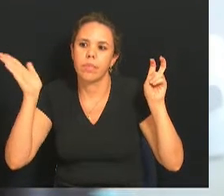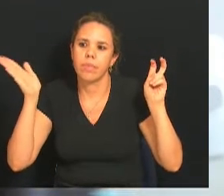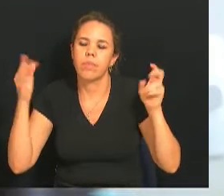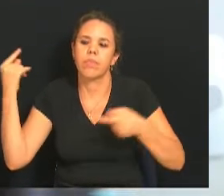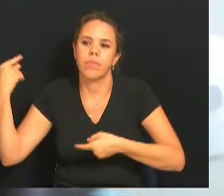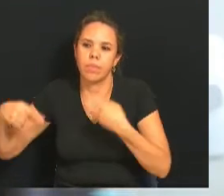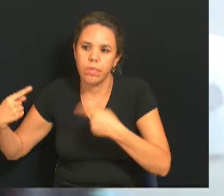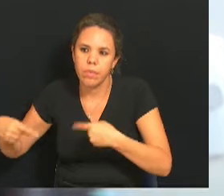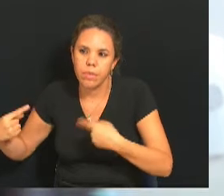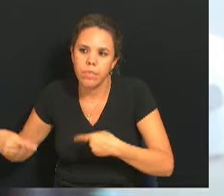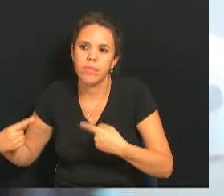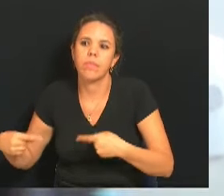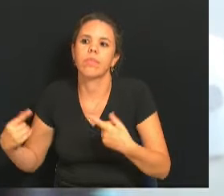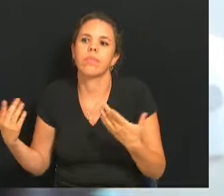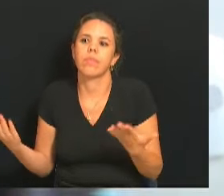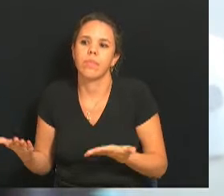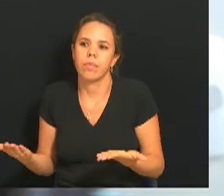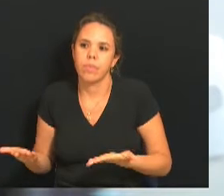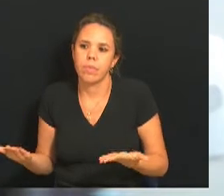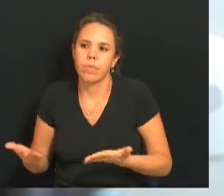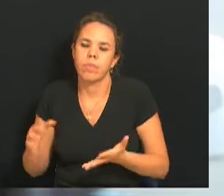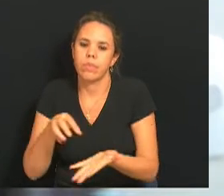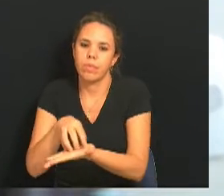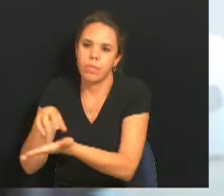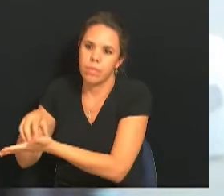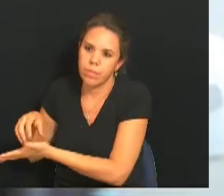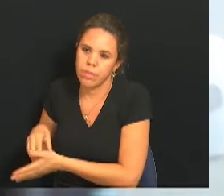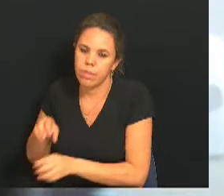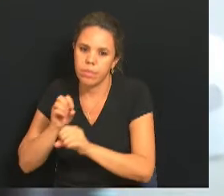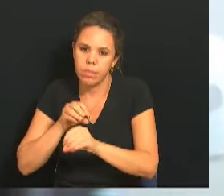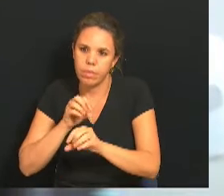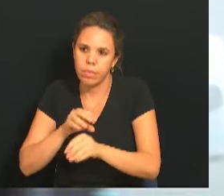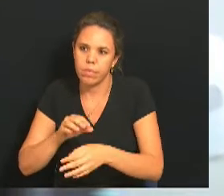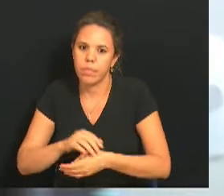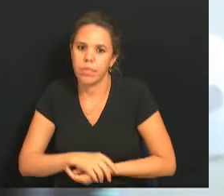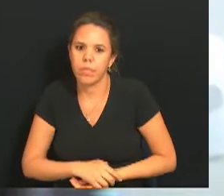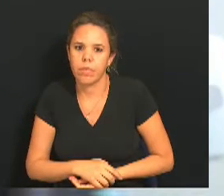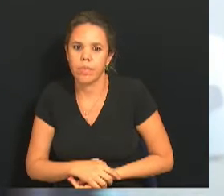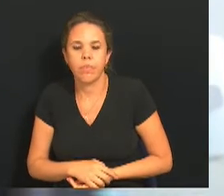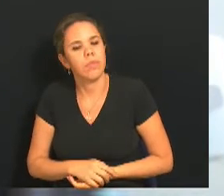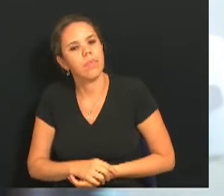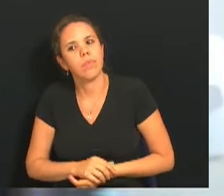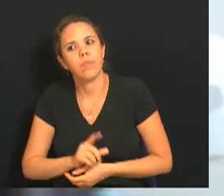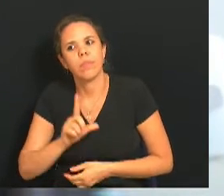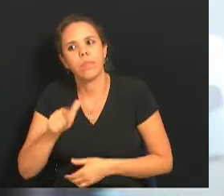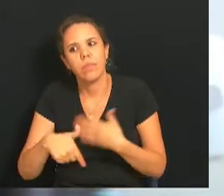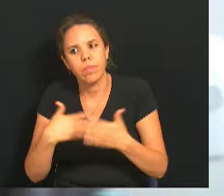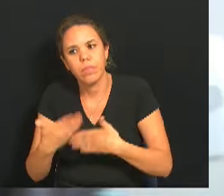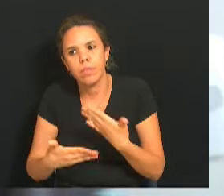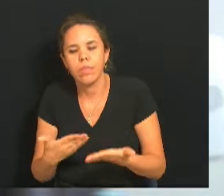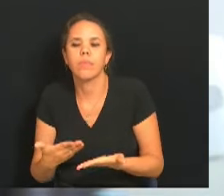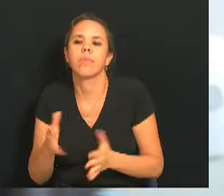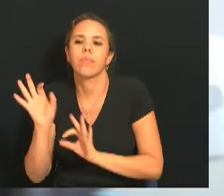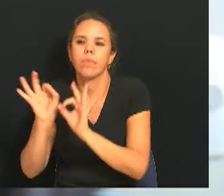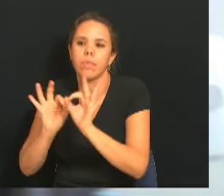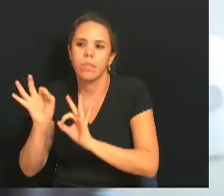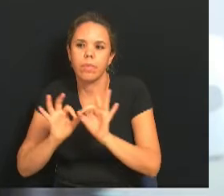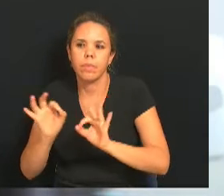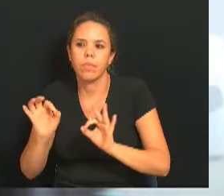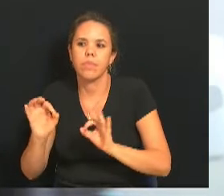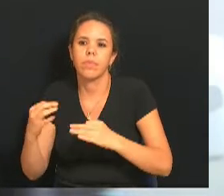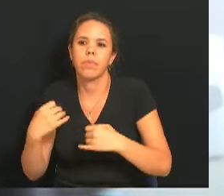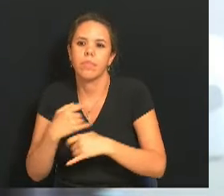discutido na rede municipal de educação após a elaboração do plano